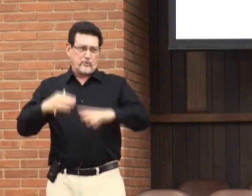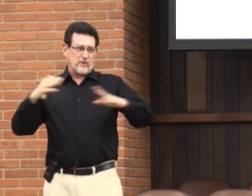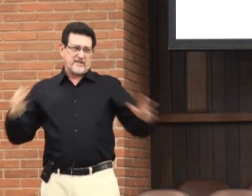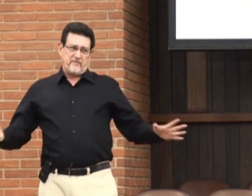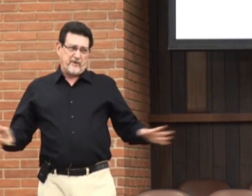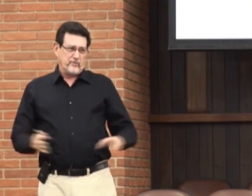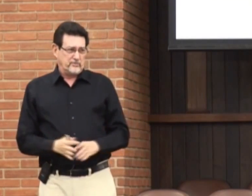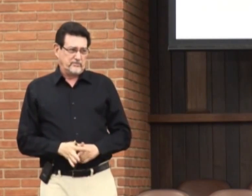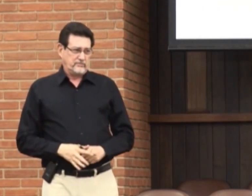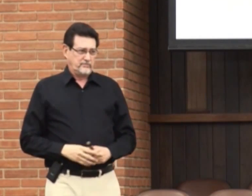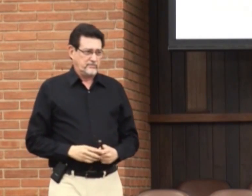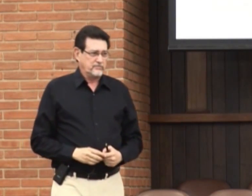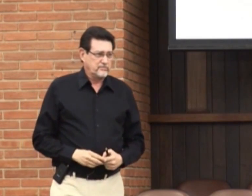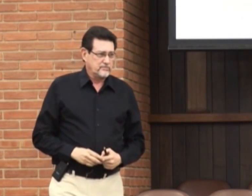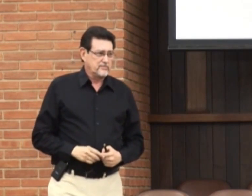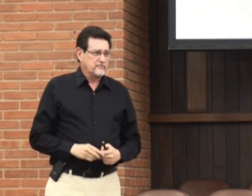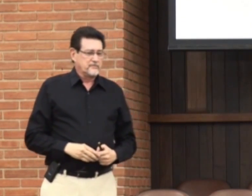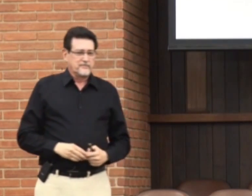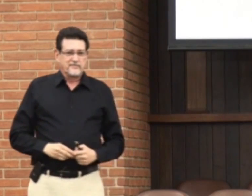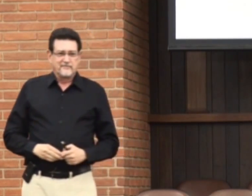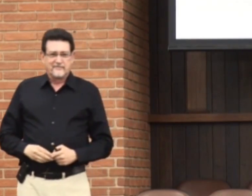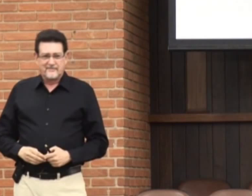Com peru ou sem peru.